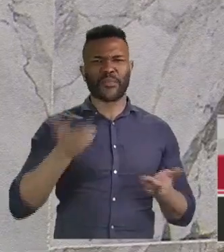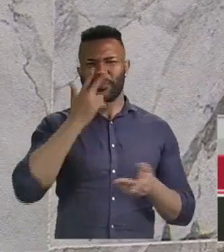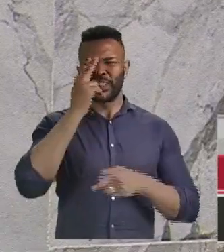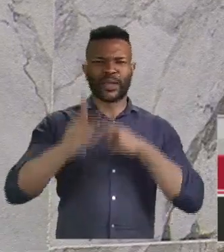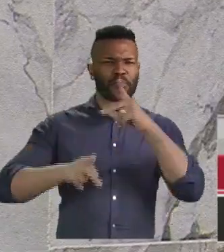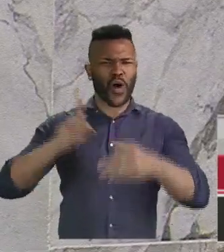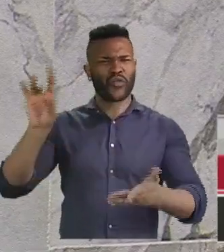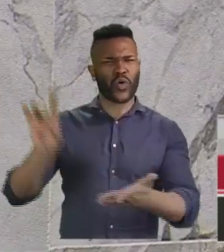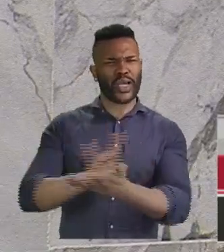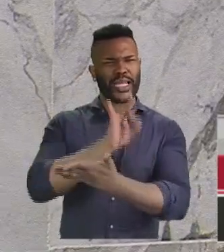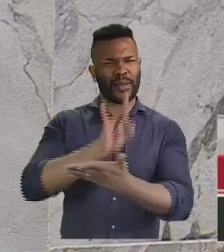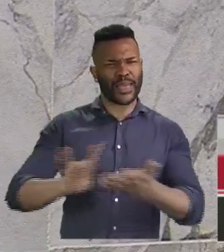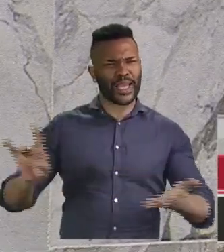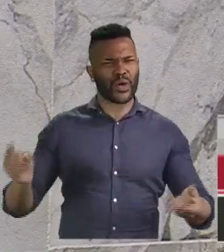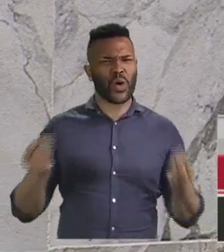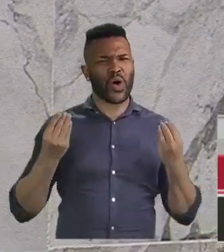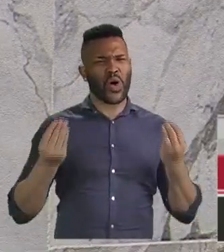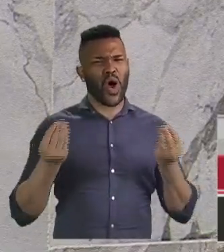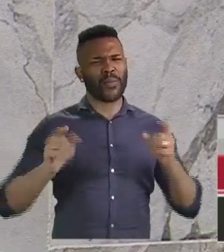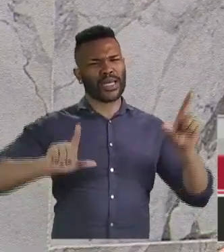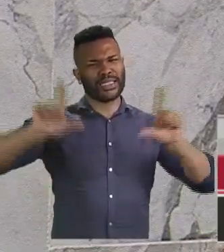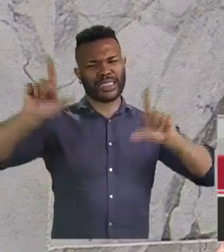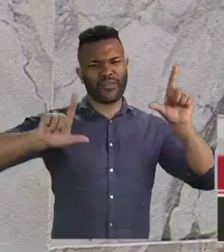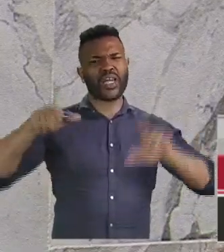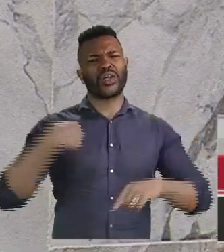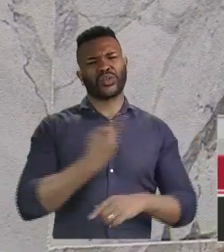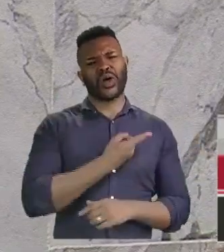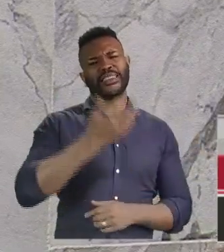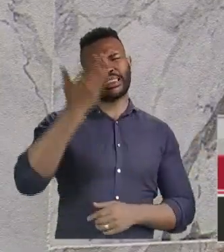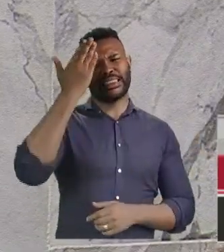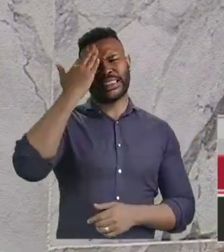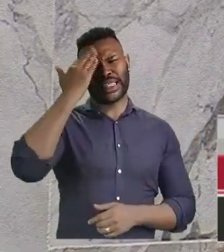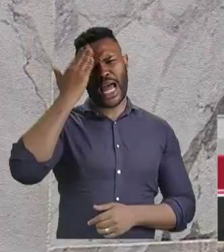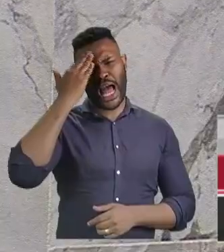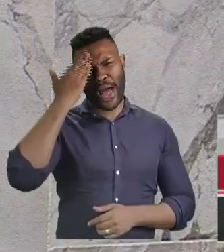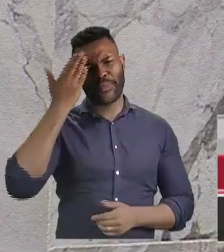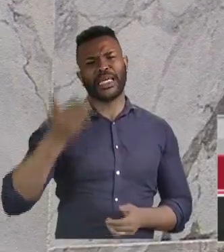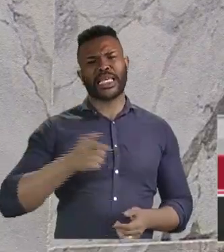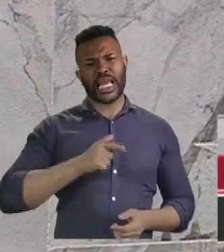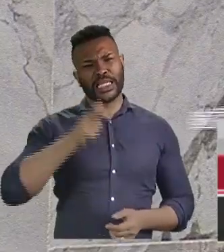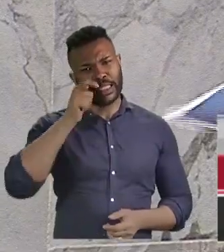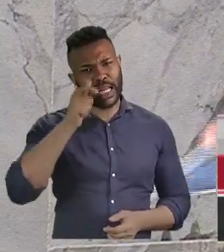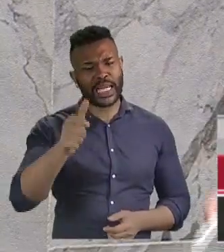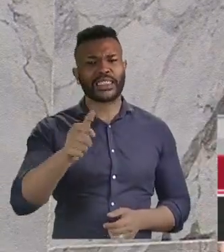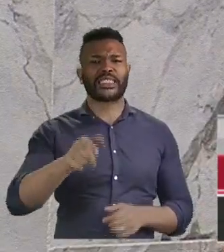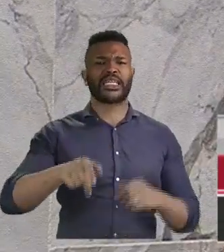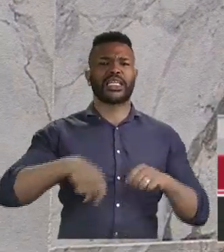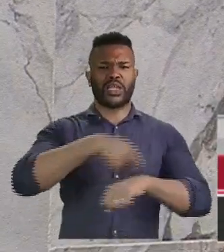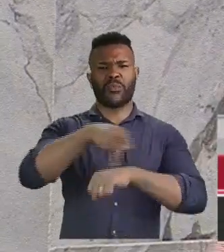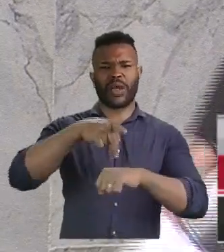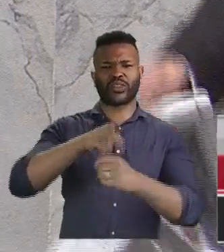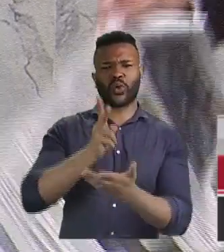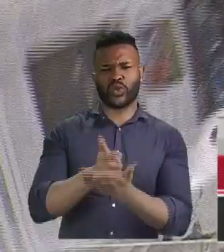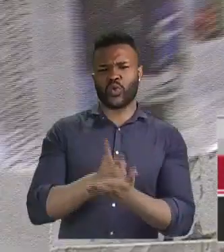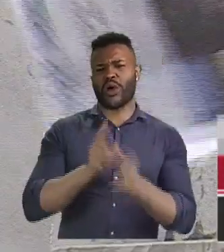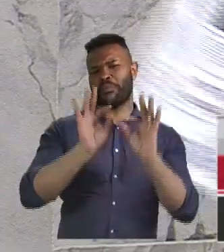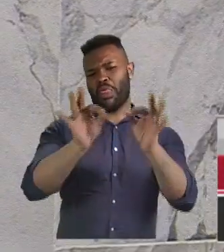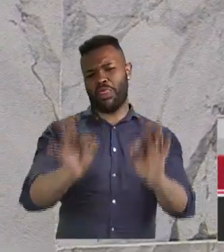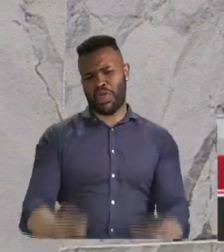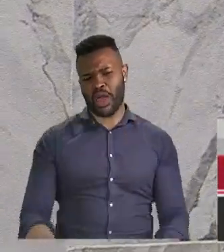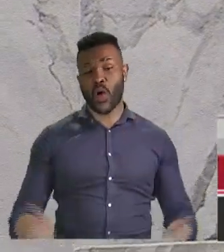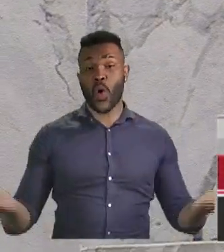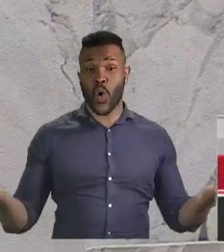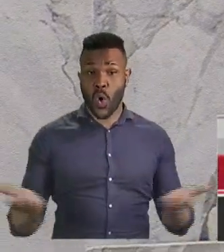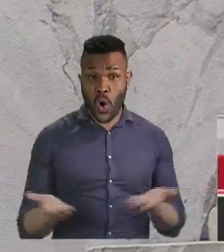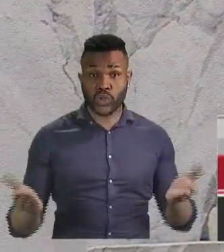inimigo. Isso é bem hipocrisia dessa rede de televisão, que nós sabemos que tem interesse que o país continue uma desordem. Mas aqui nós temos hoje